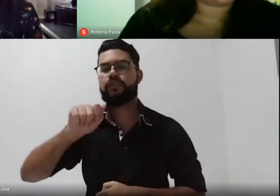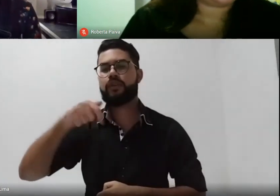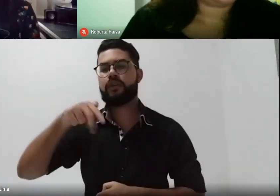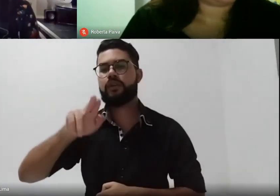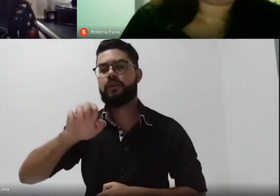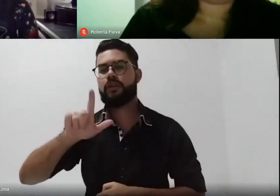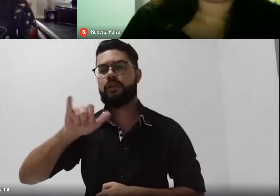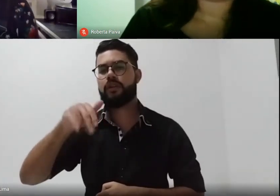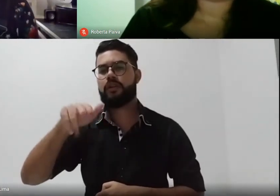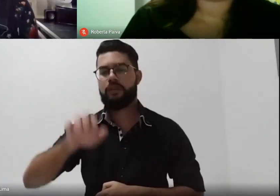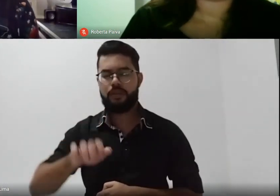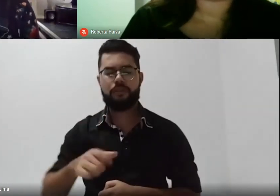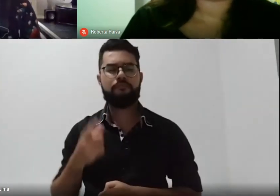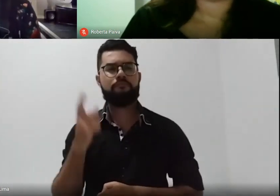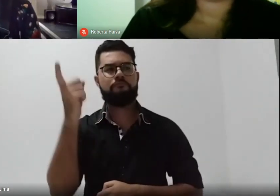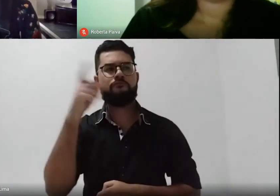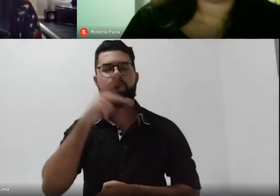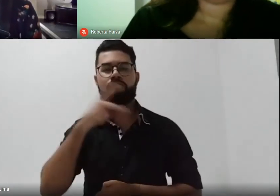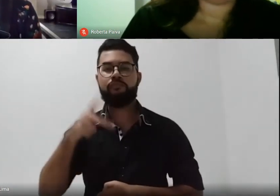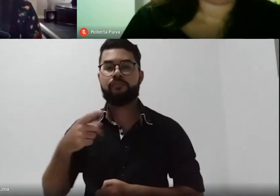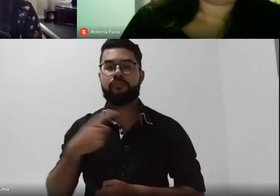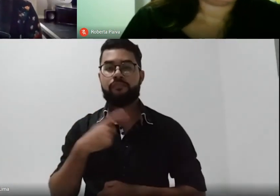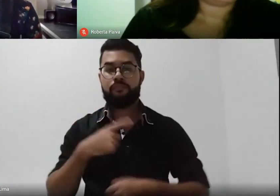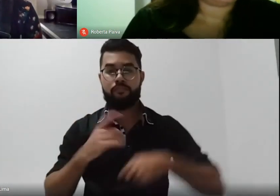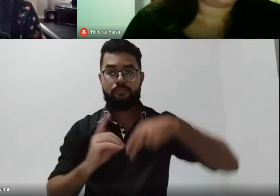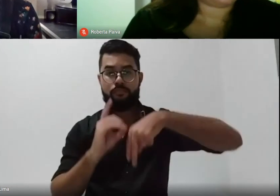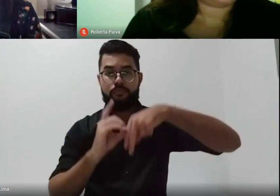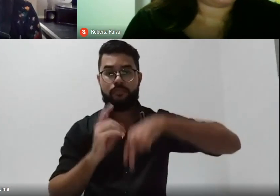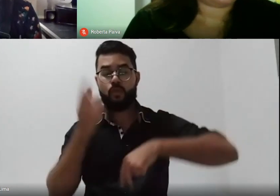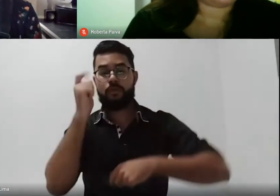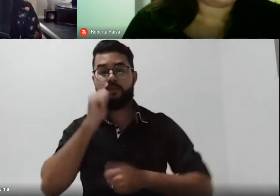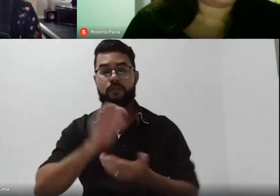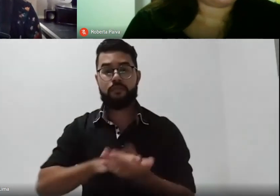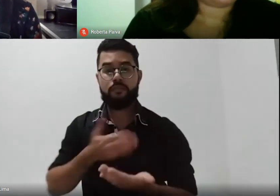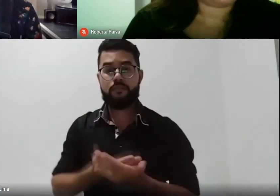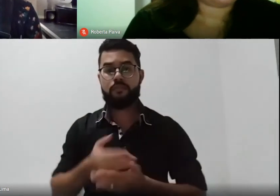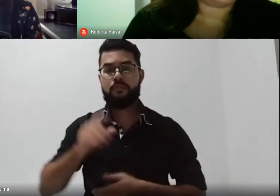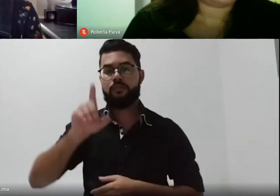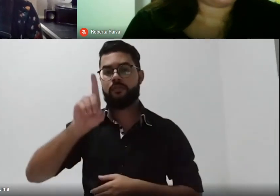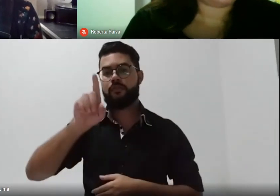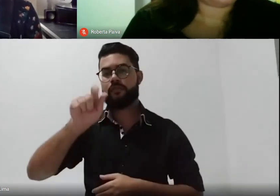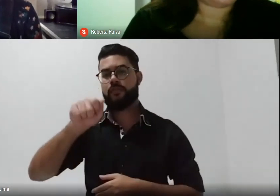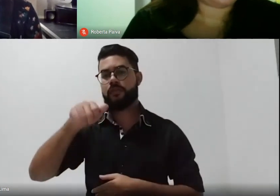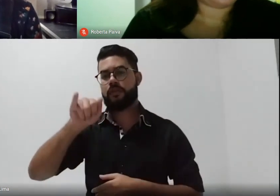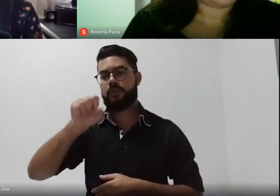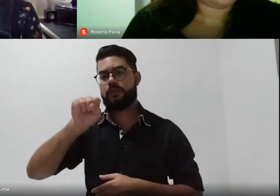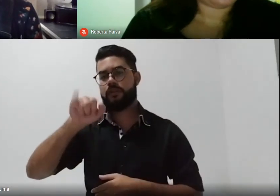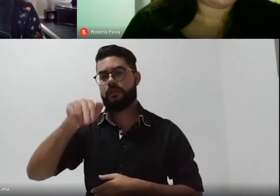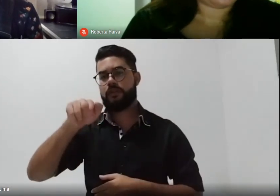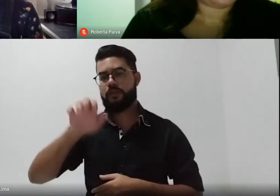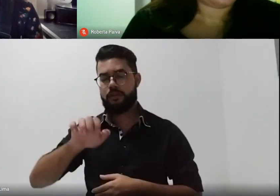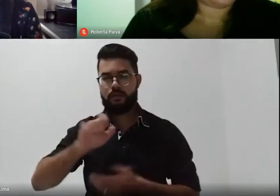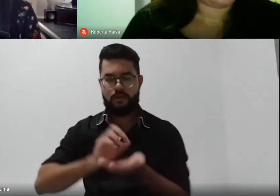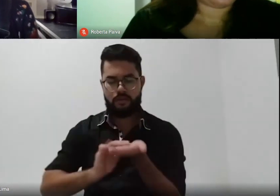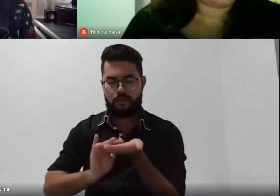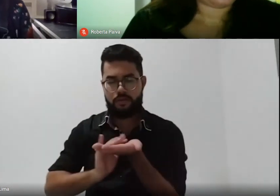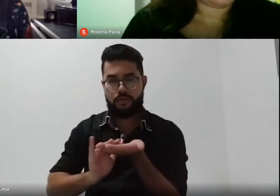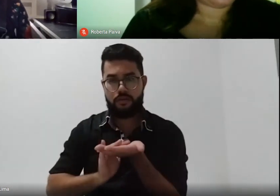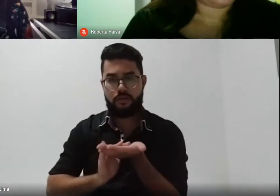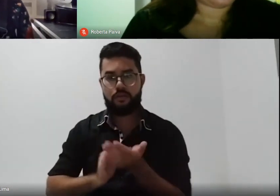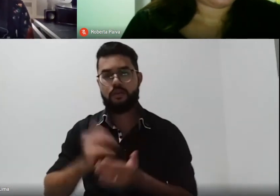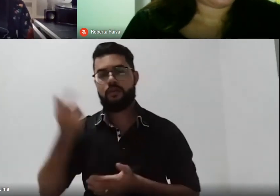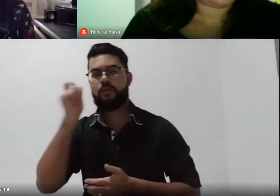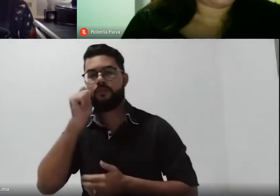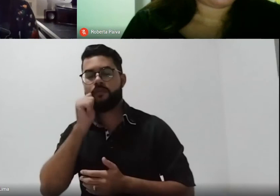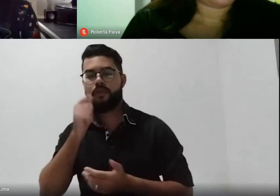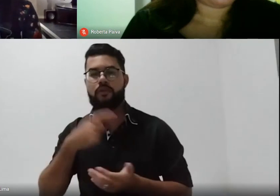Gleisiane, né, que Gleisiane é intérprete Braille, né, e Jaqueline de Libras, e